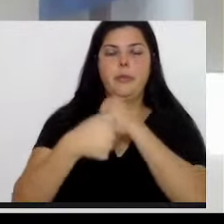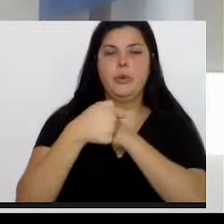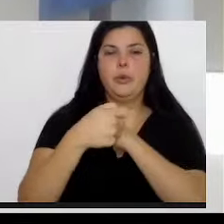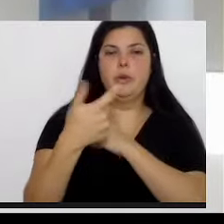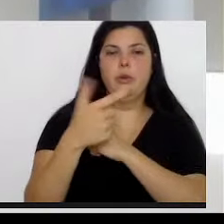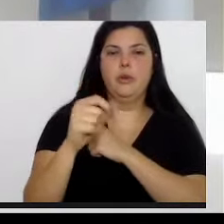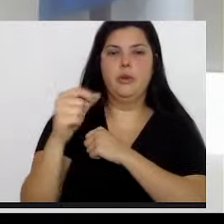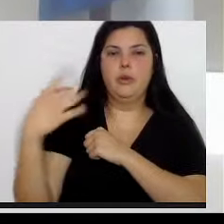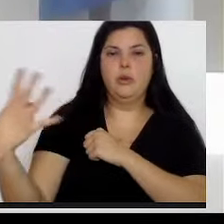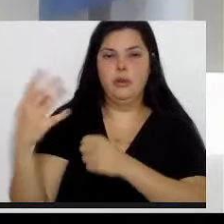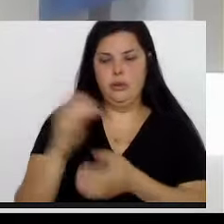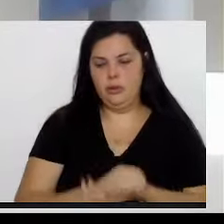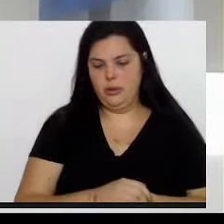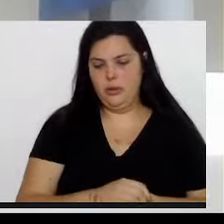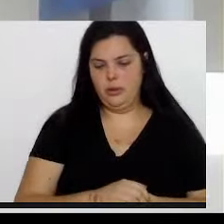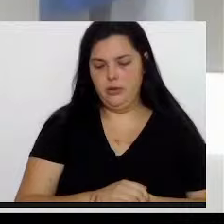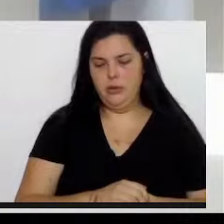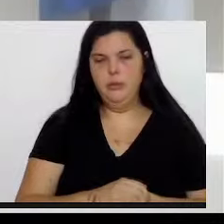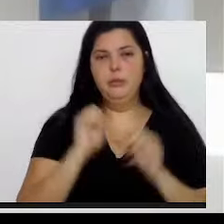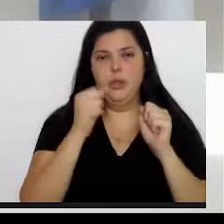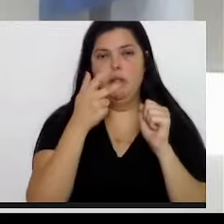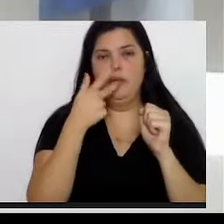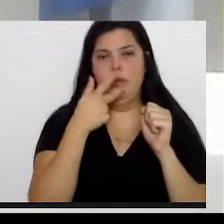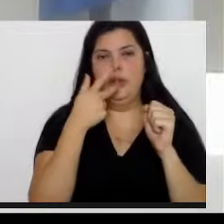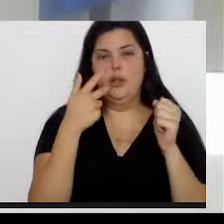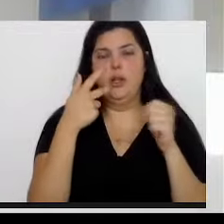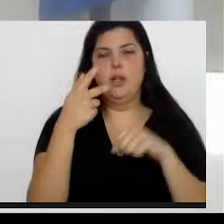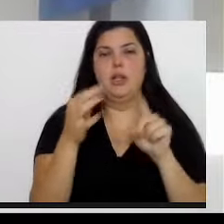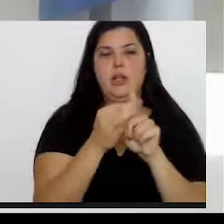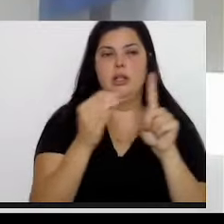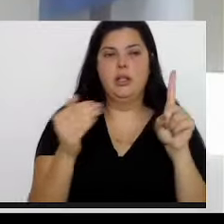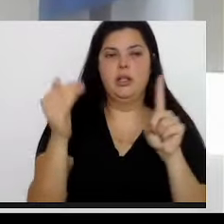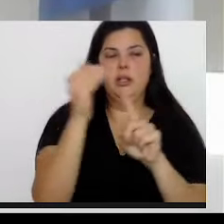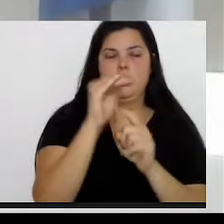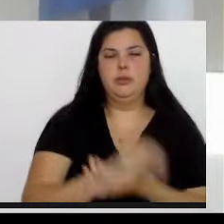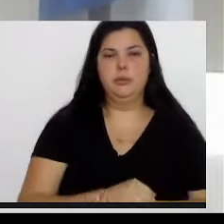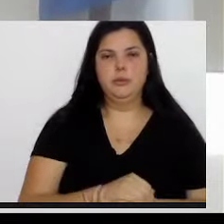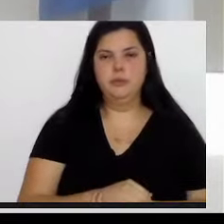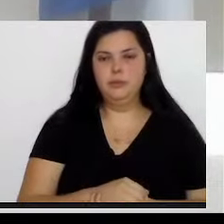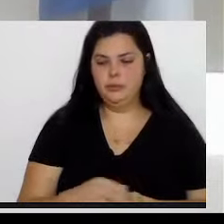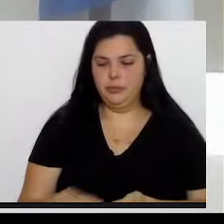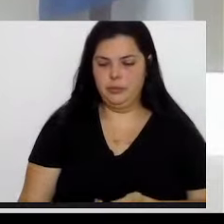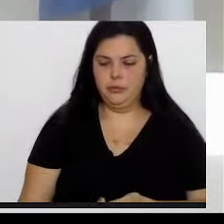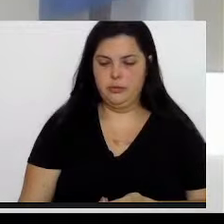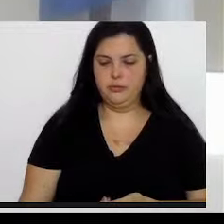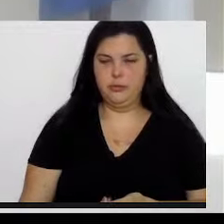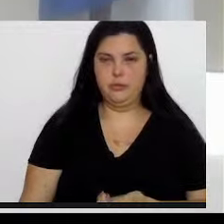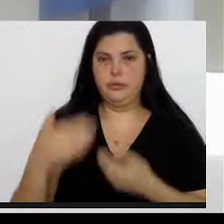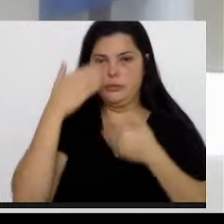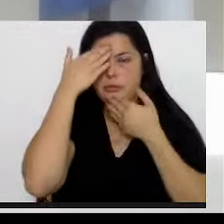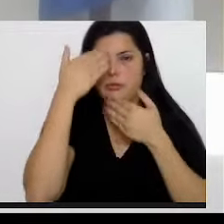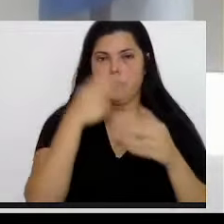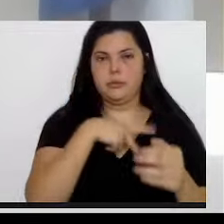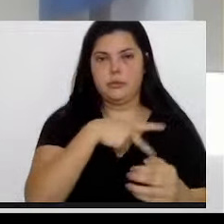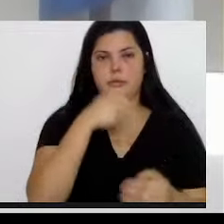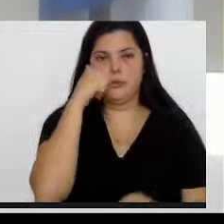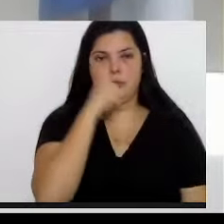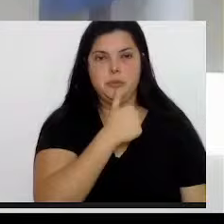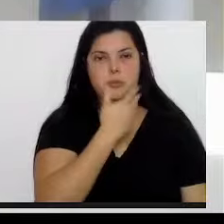5 de abril de 2024. Vou com a palavra o eminente desembargador. Muito obrigado, presidente, senhoras e